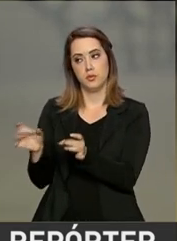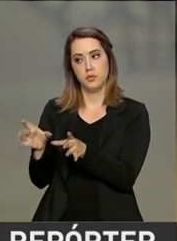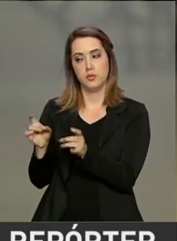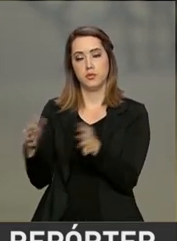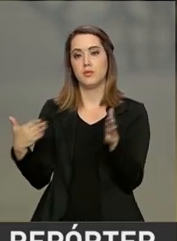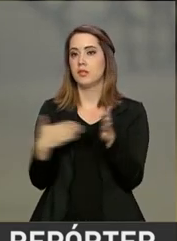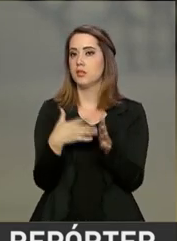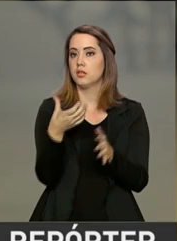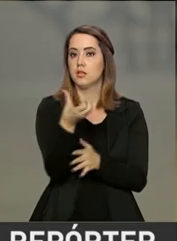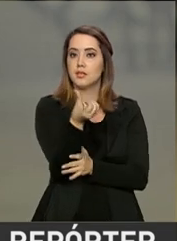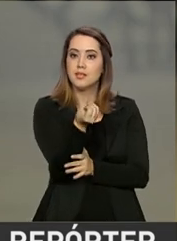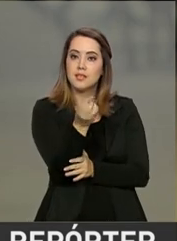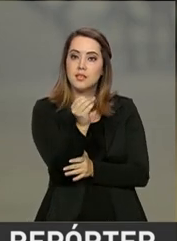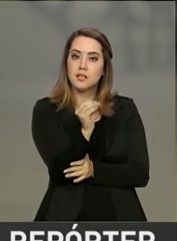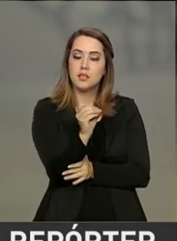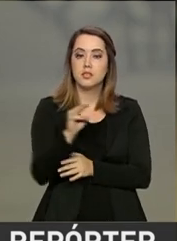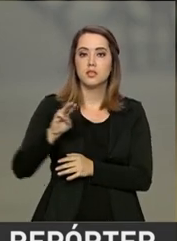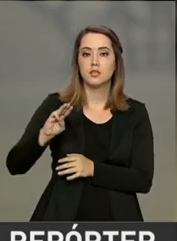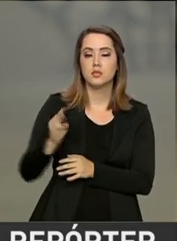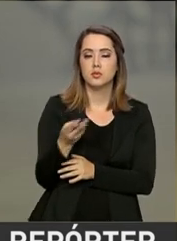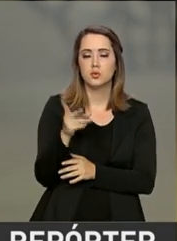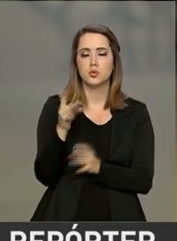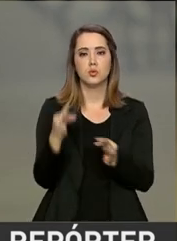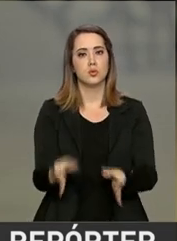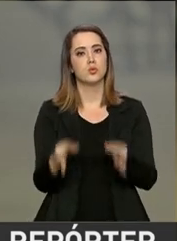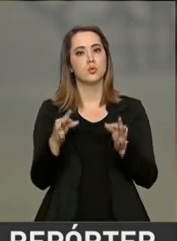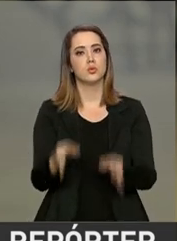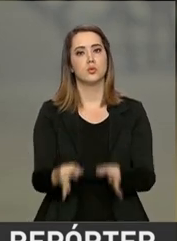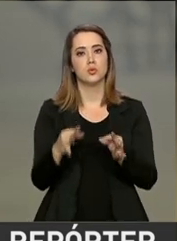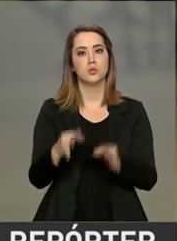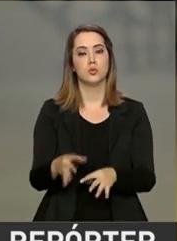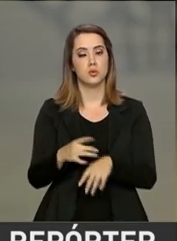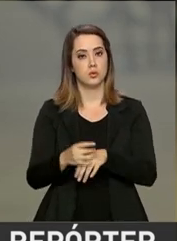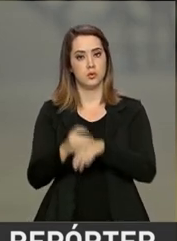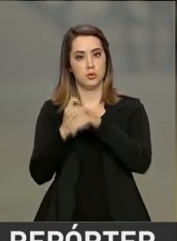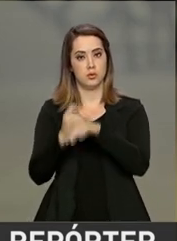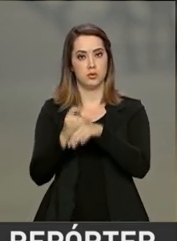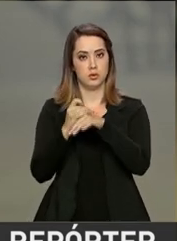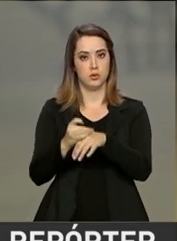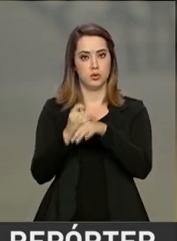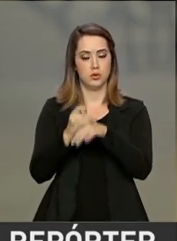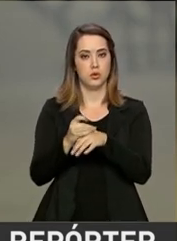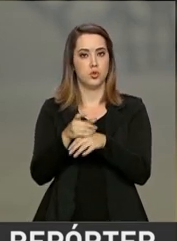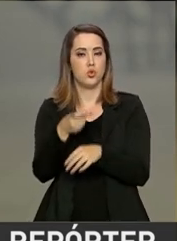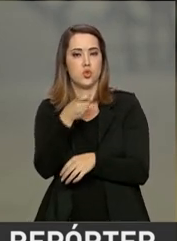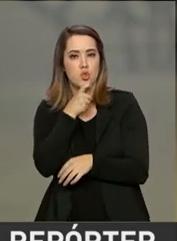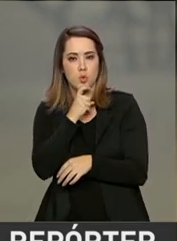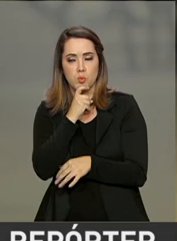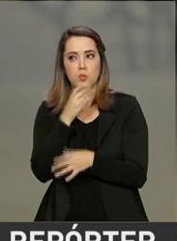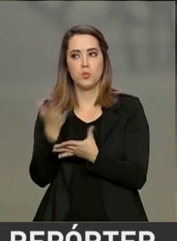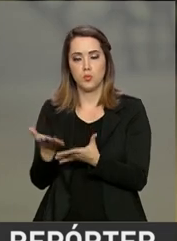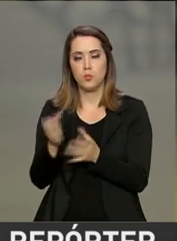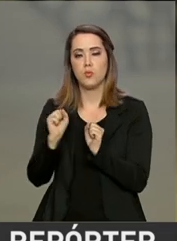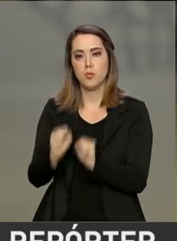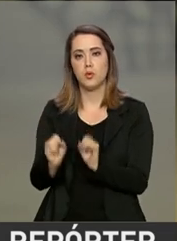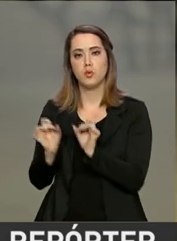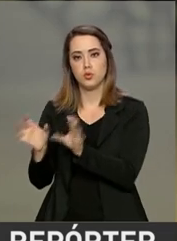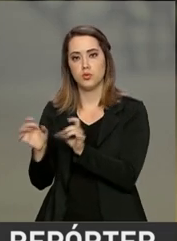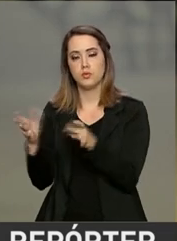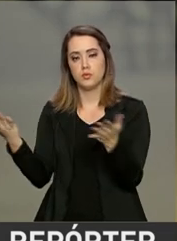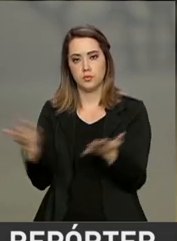bovina fresca congelada também participa dessa cerimônia a Embaixadora dos Estados Unidos no Brasil Liliane